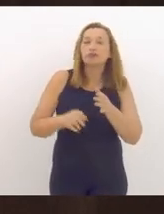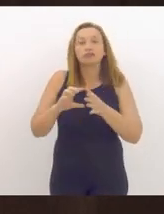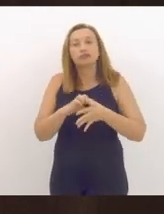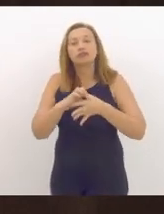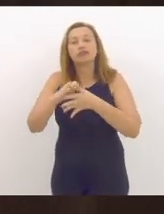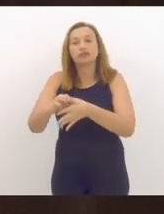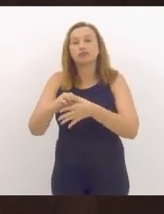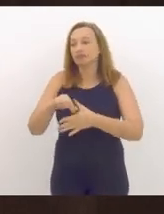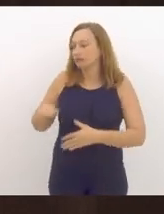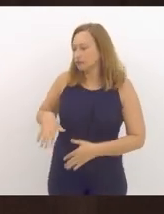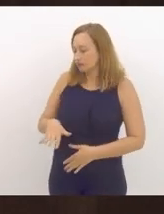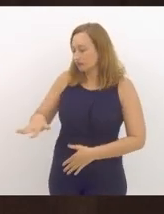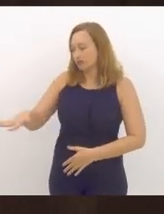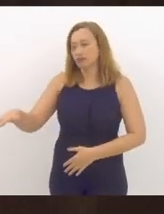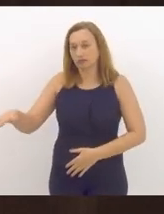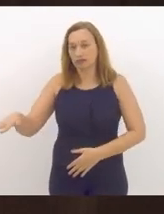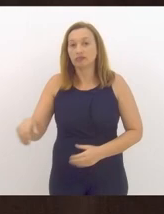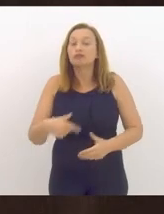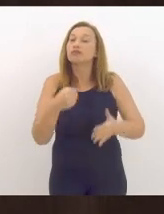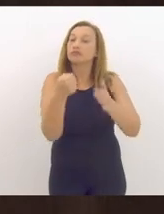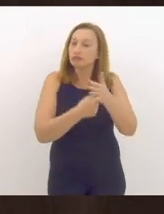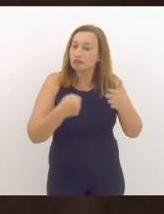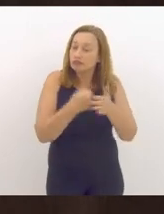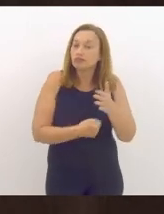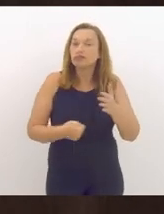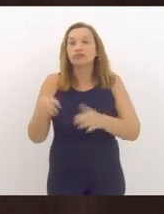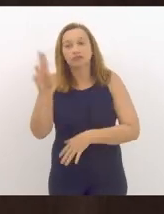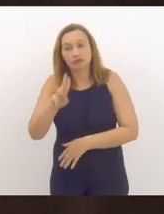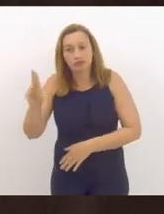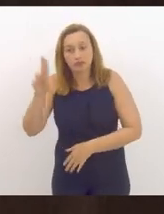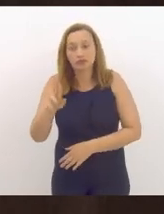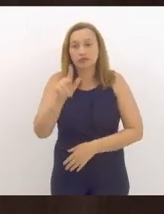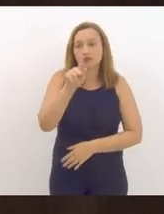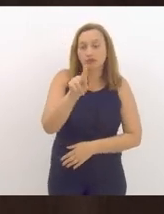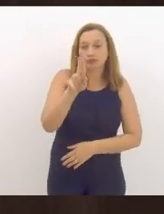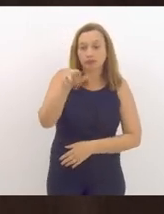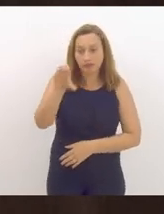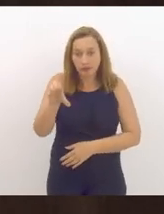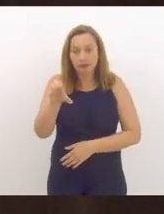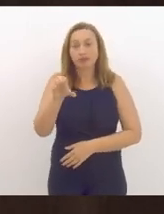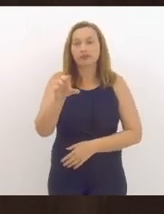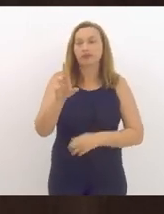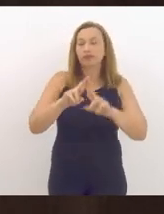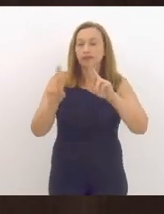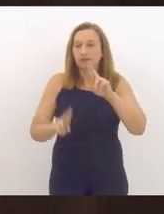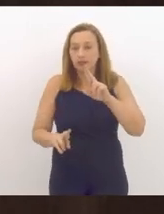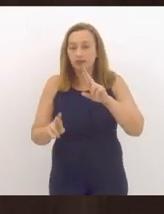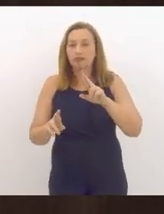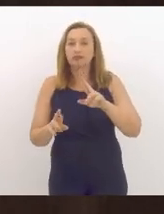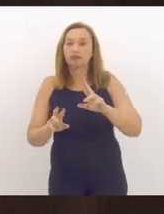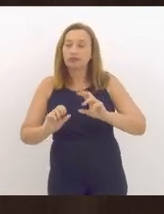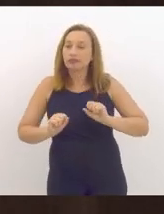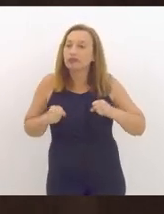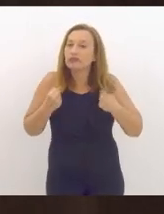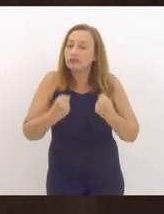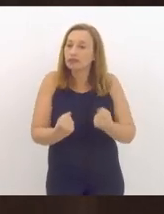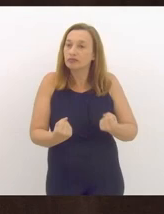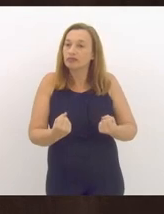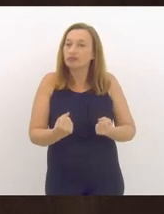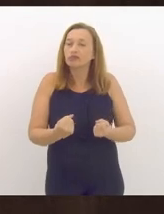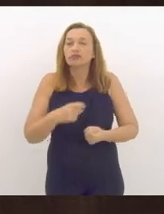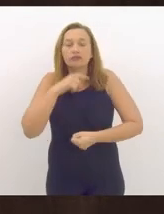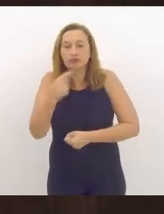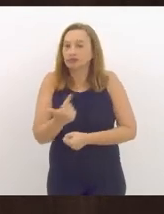de favela e periferia, à luta de universidades como a PUC-Rio, a UFRJ, a UERJ, que se empenharam, e, sem